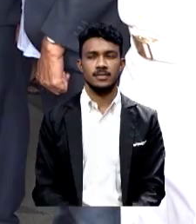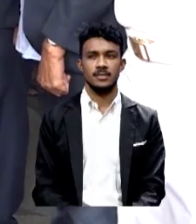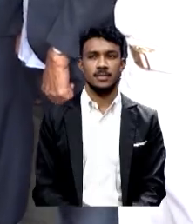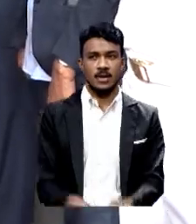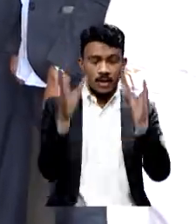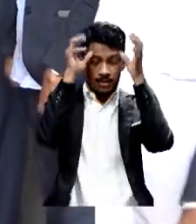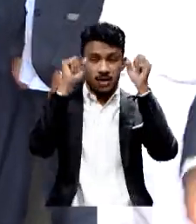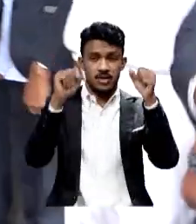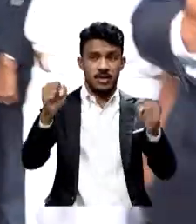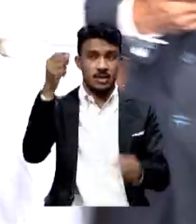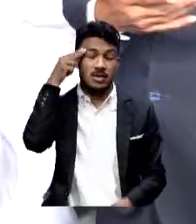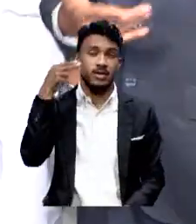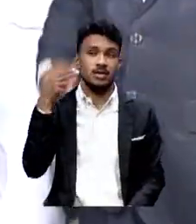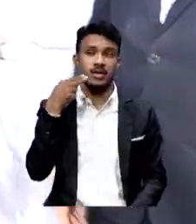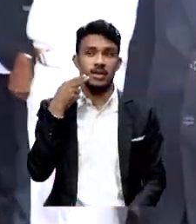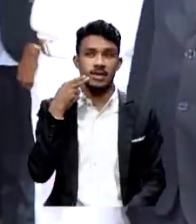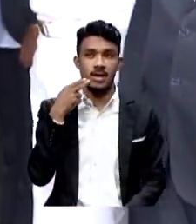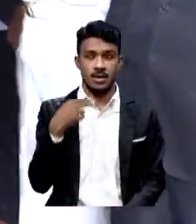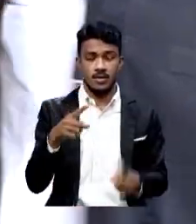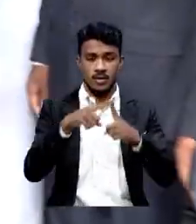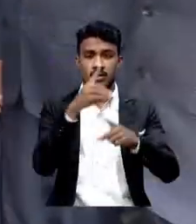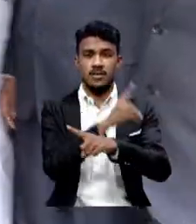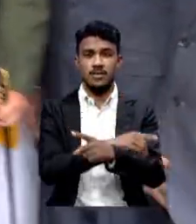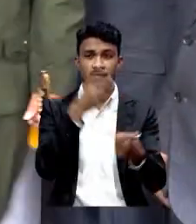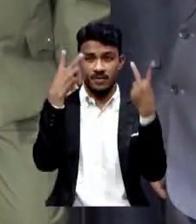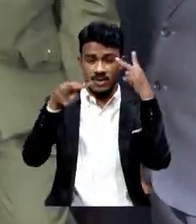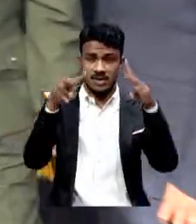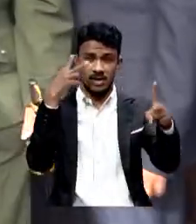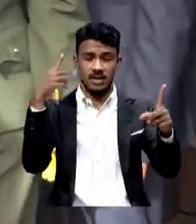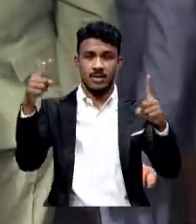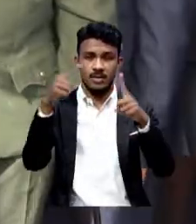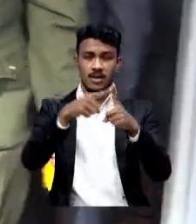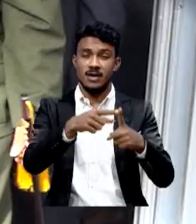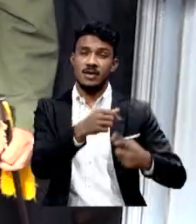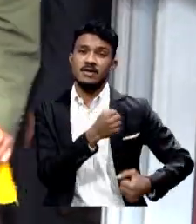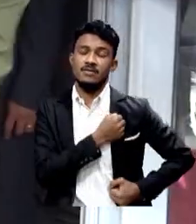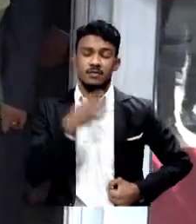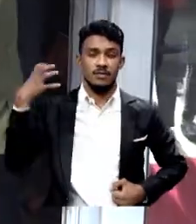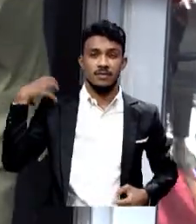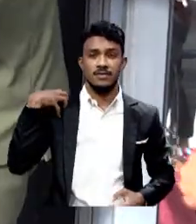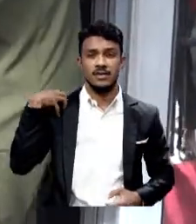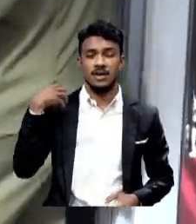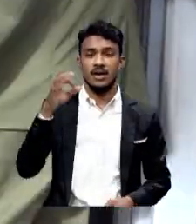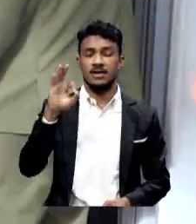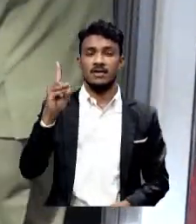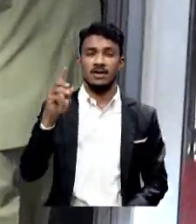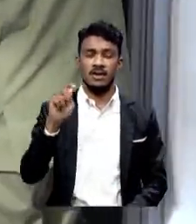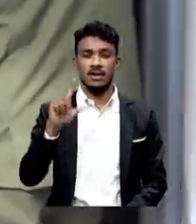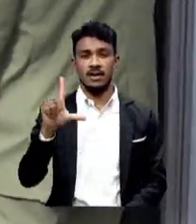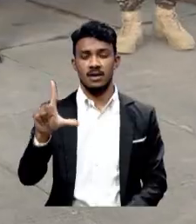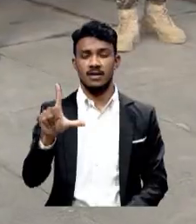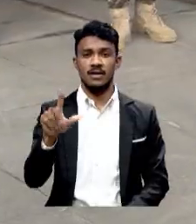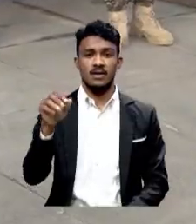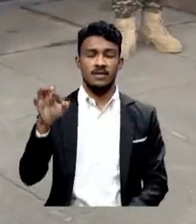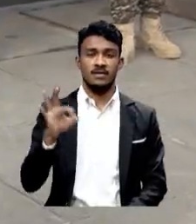Presidente da República José Ramos Horta foi em visita oficial ba quartel general FDTL Fatuhada segunda semana